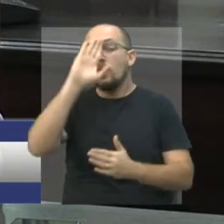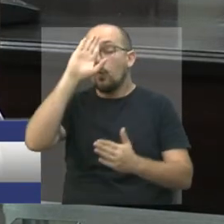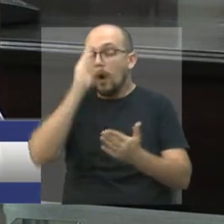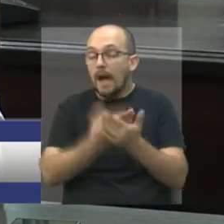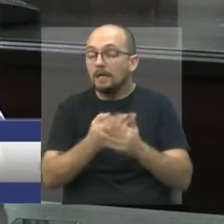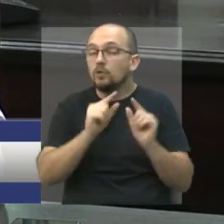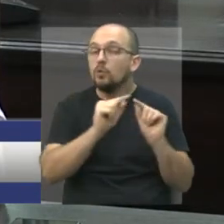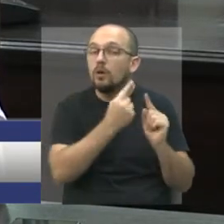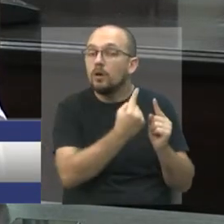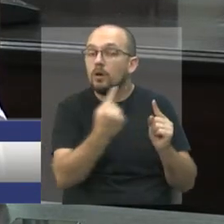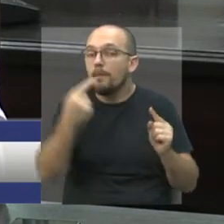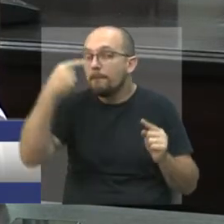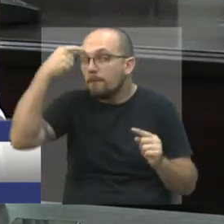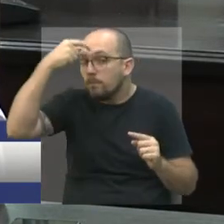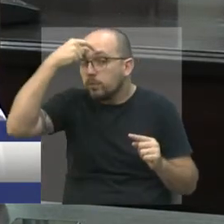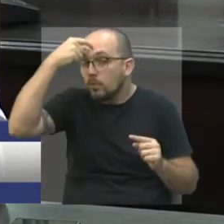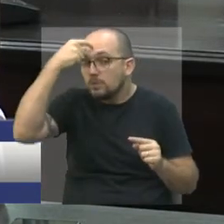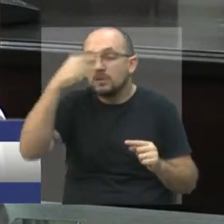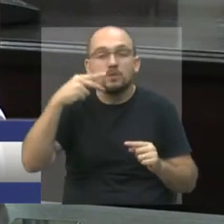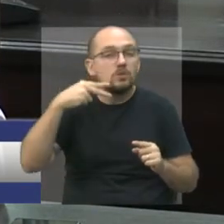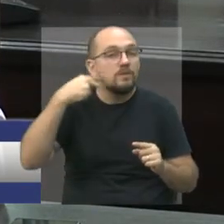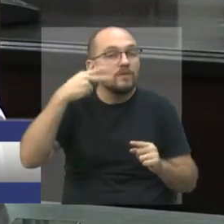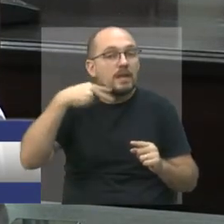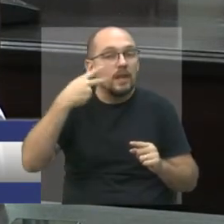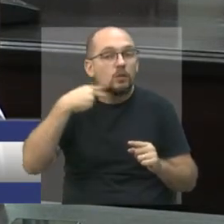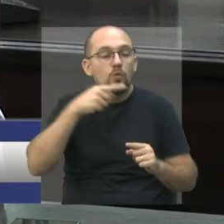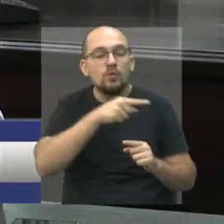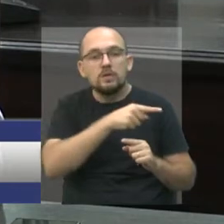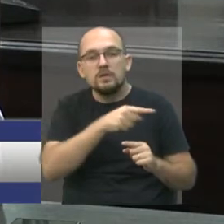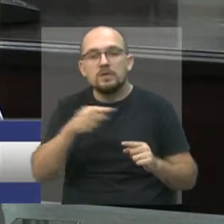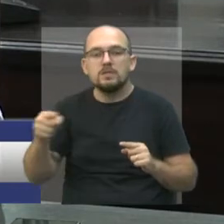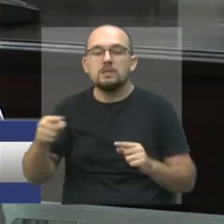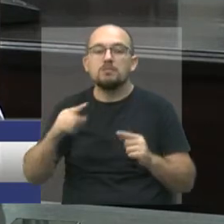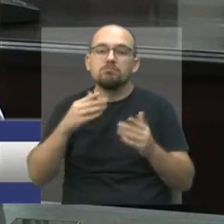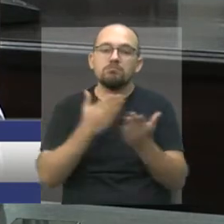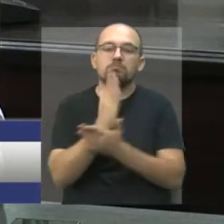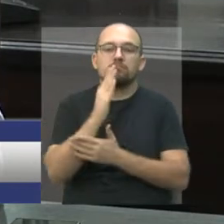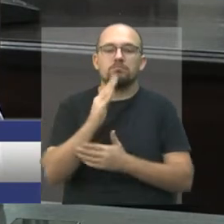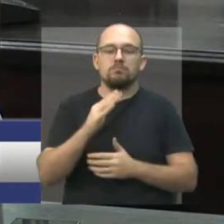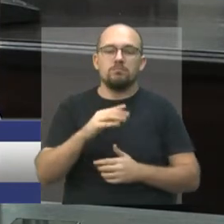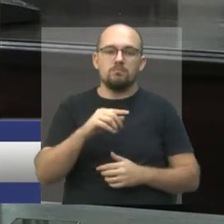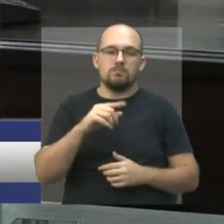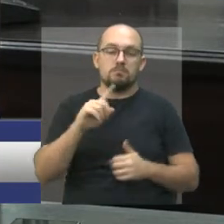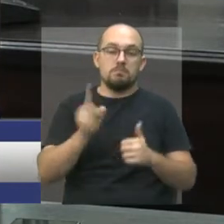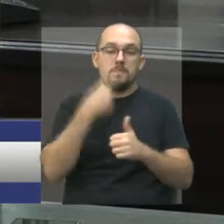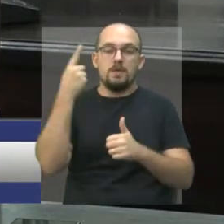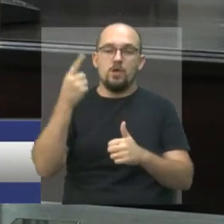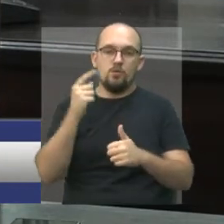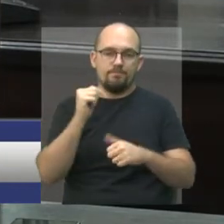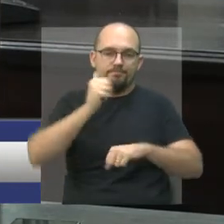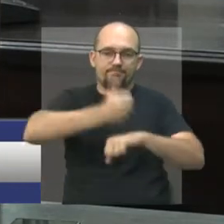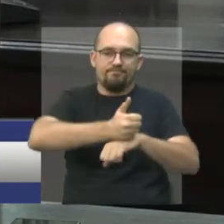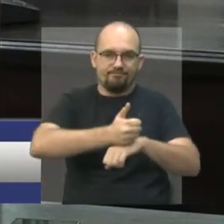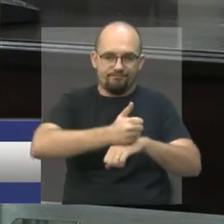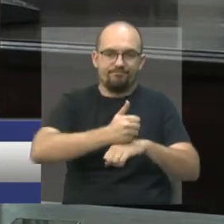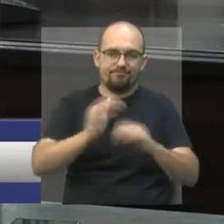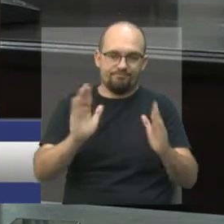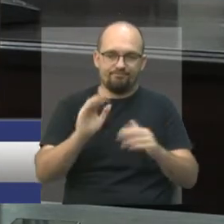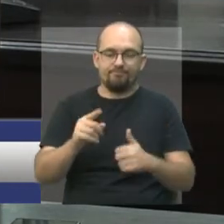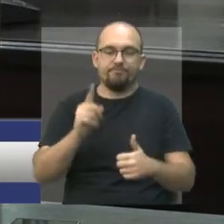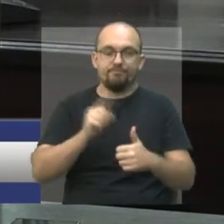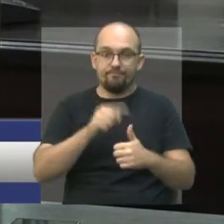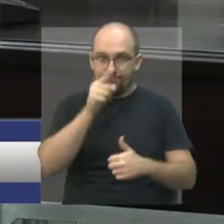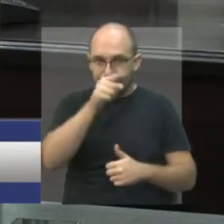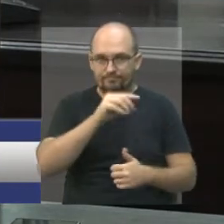senso dos vereadores que foram eleitos pelo primeiro mandato. Com exceção de Vossa Excelência, o vereador